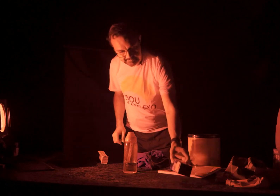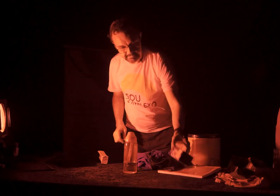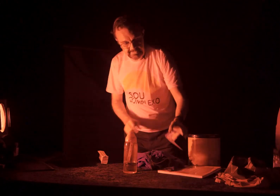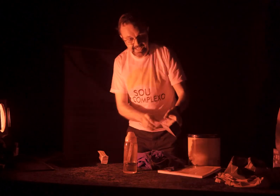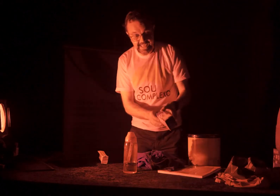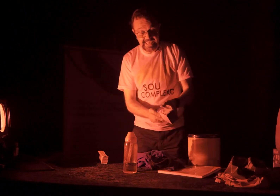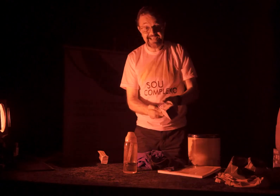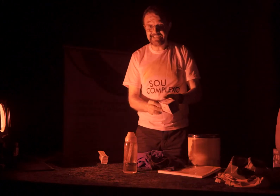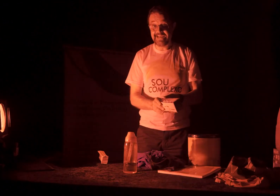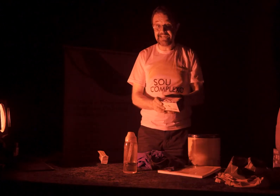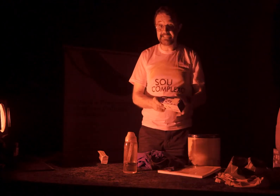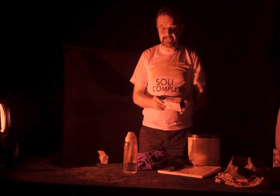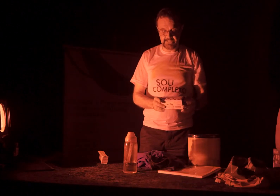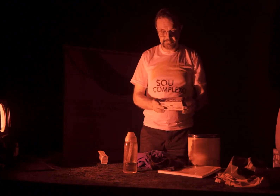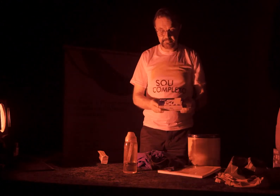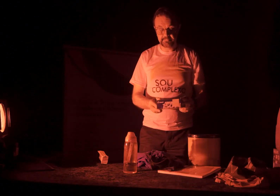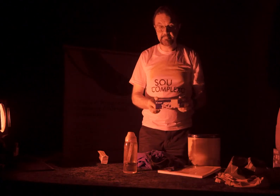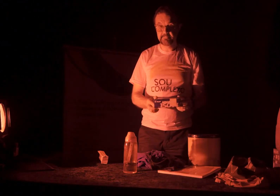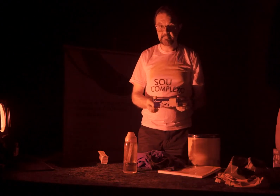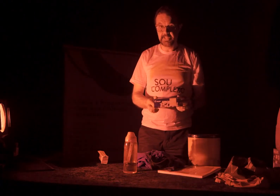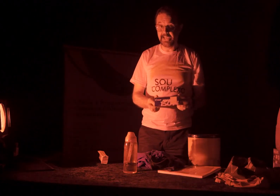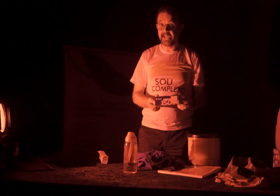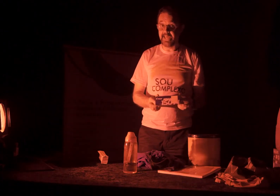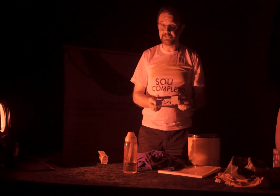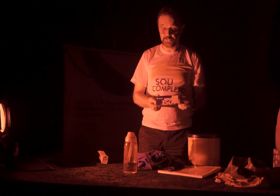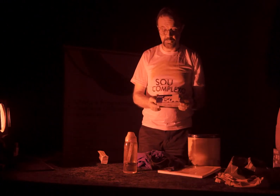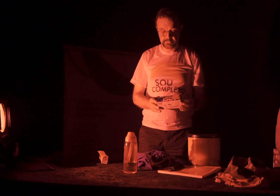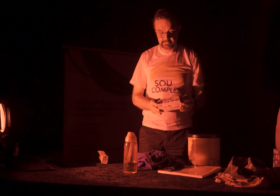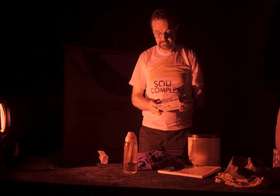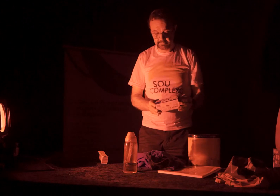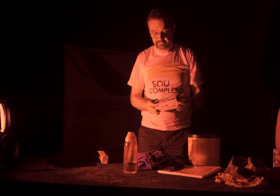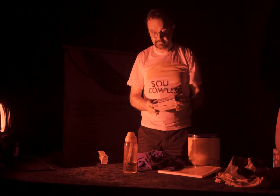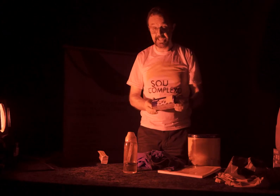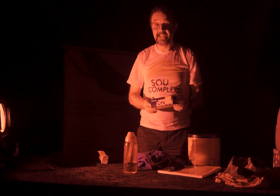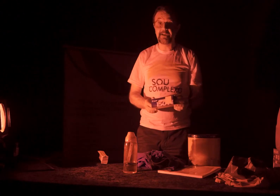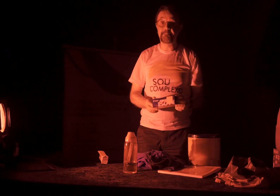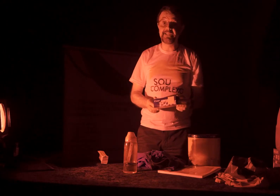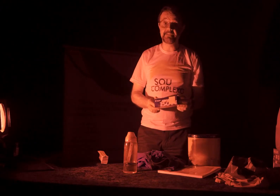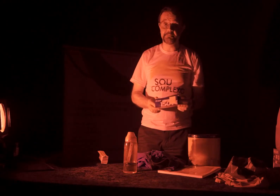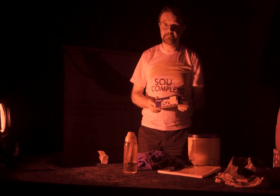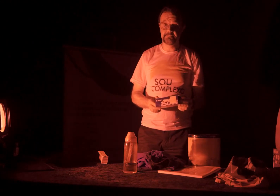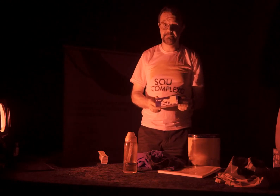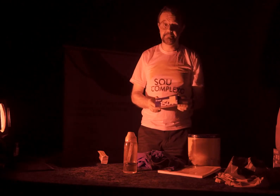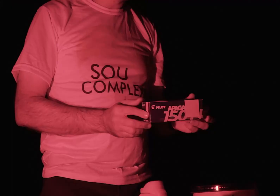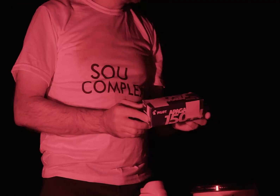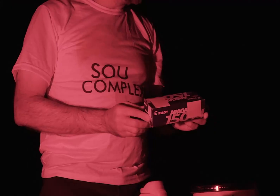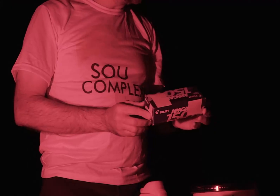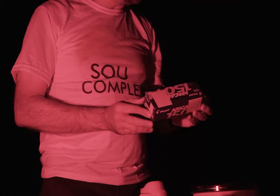Bom, essa caixa aqui, ela era azul. Ela está preta.